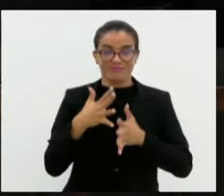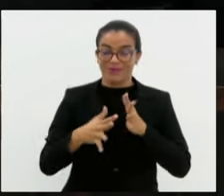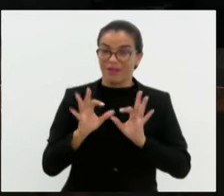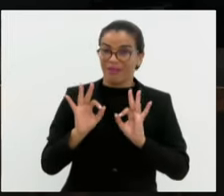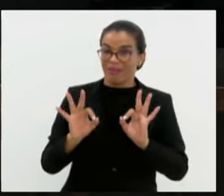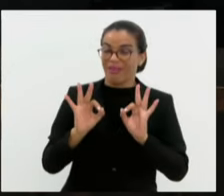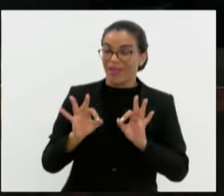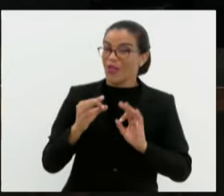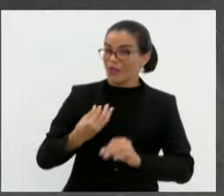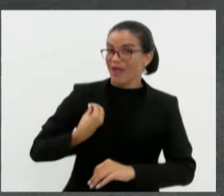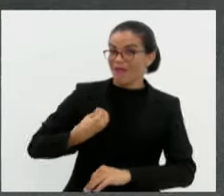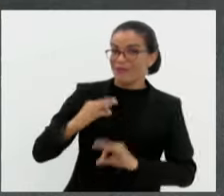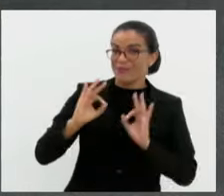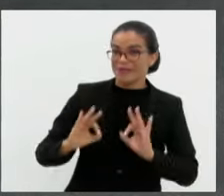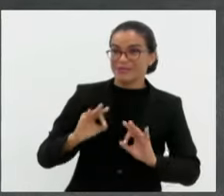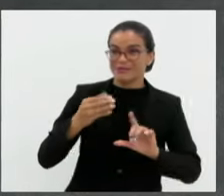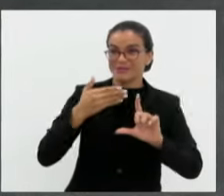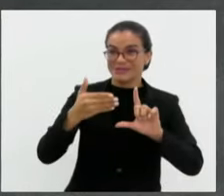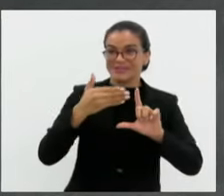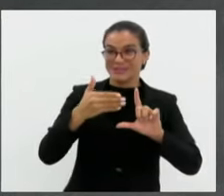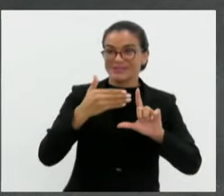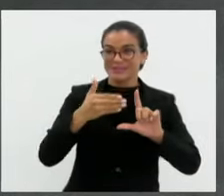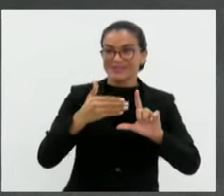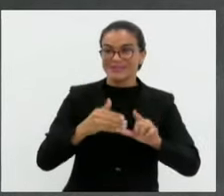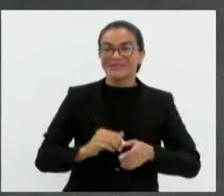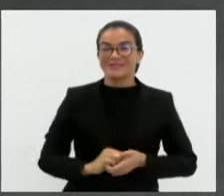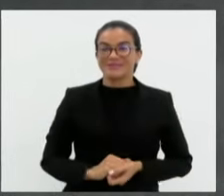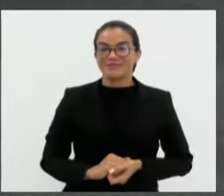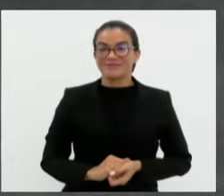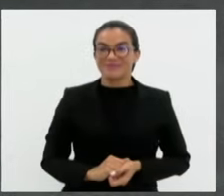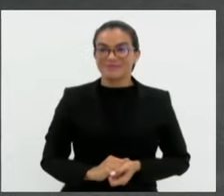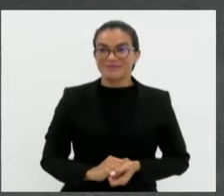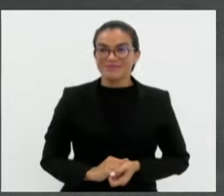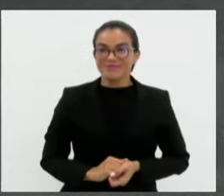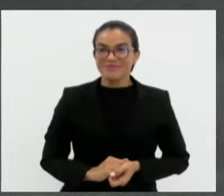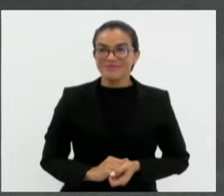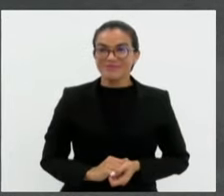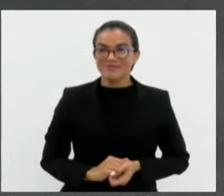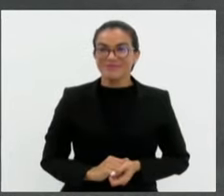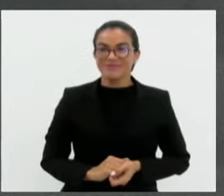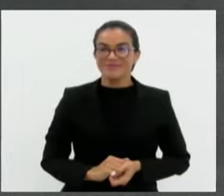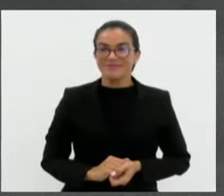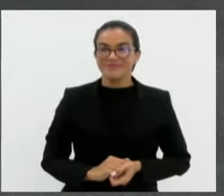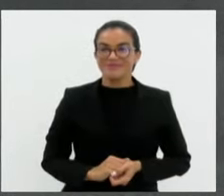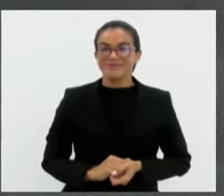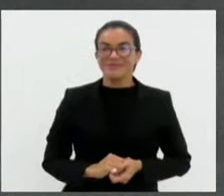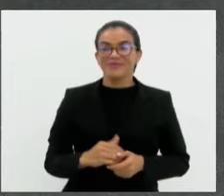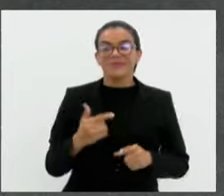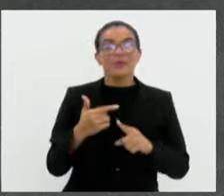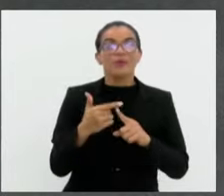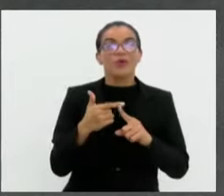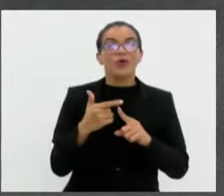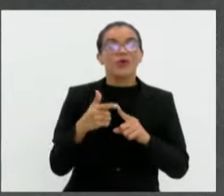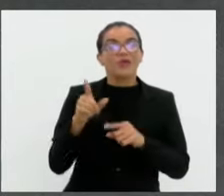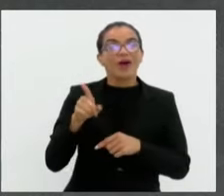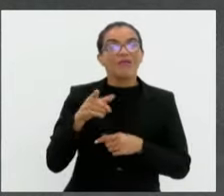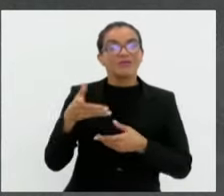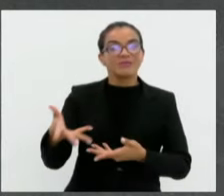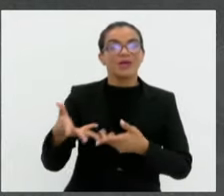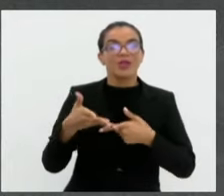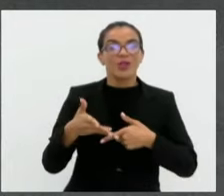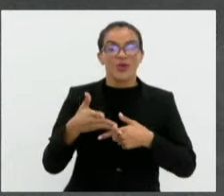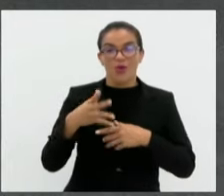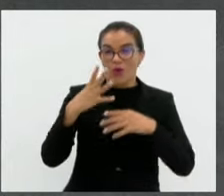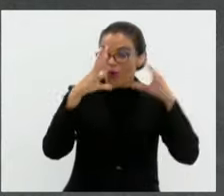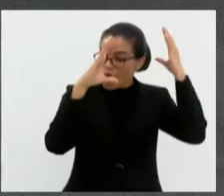estava em vídeo, recebendo... Acabei de vir. Lá, cumprindo um papel, recebendo o cônsul do Reino Unido, mas